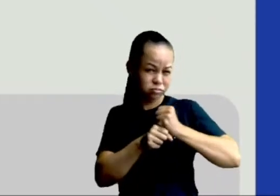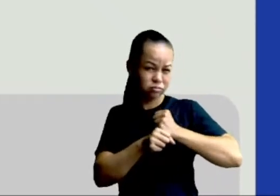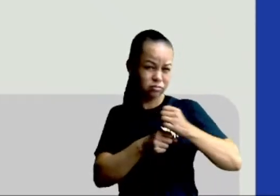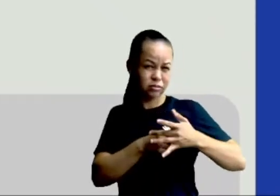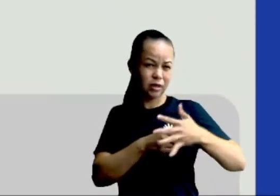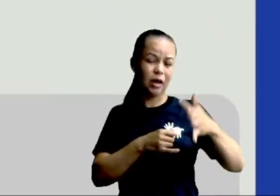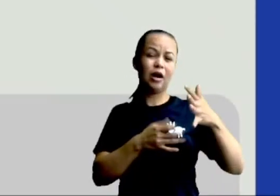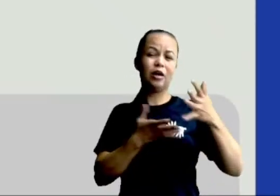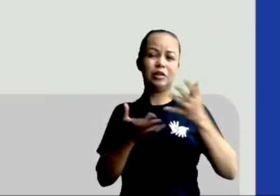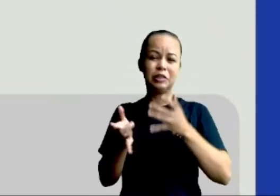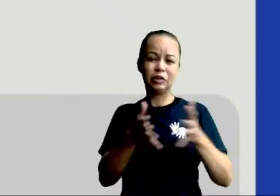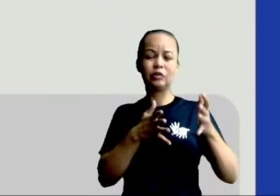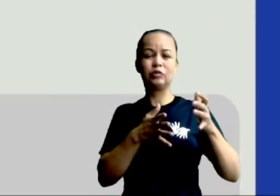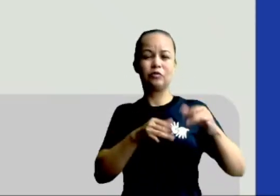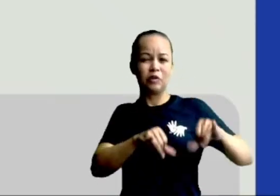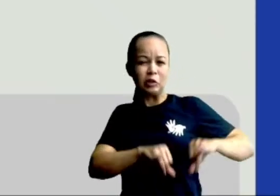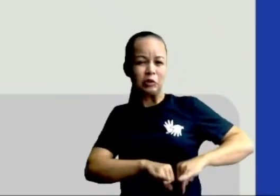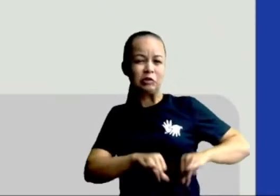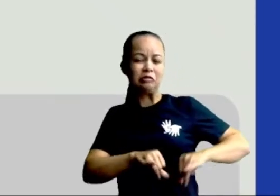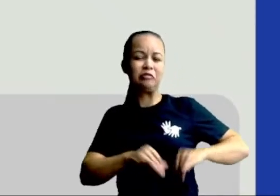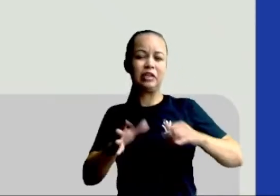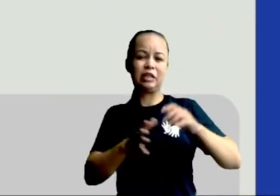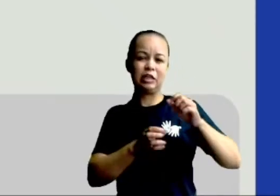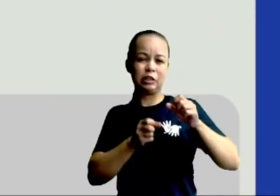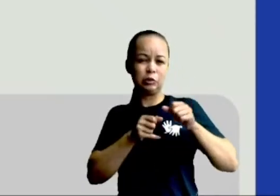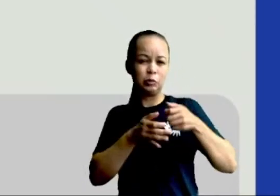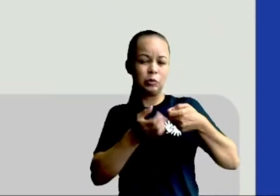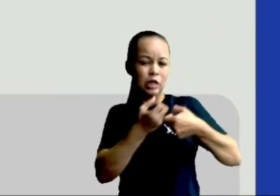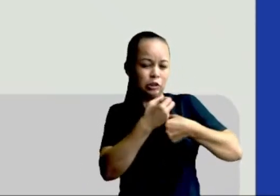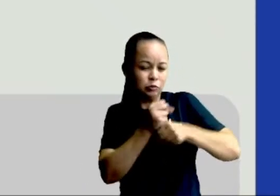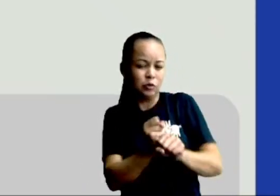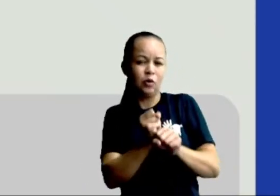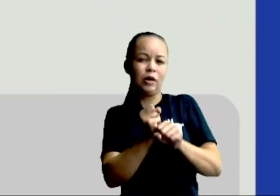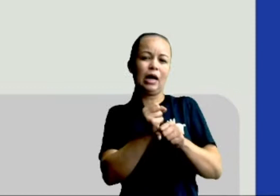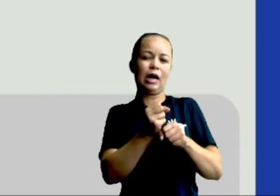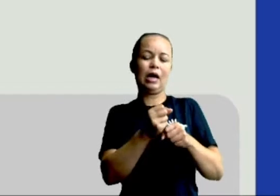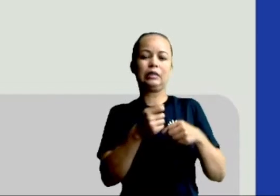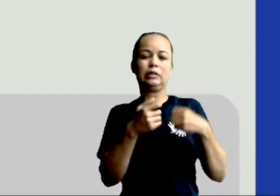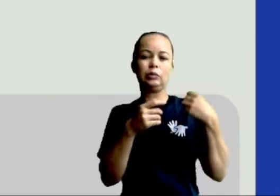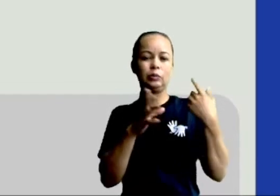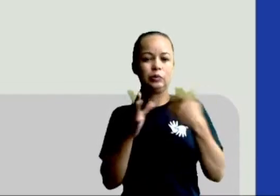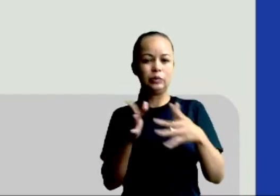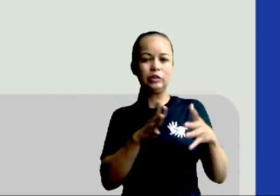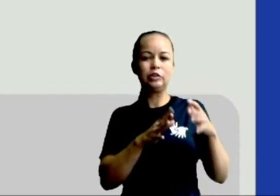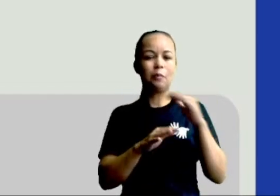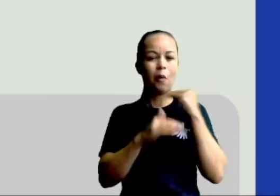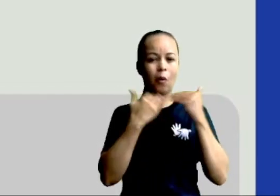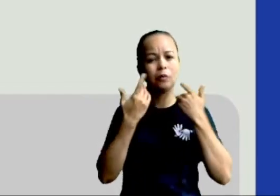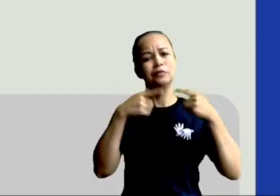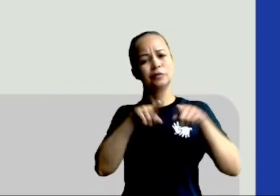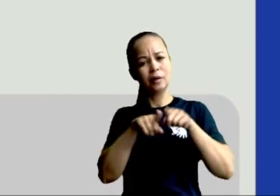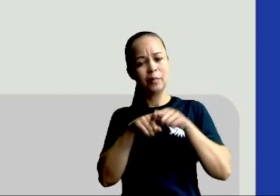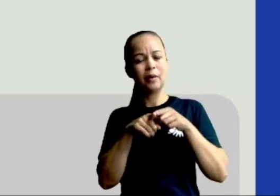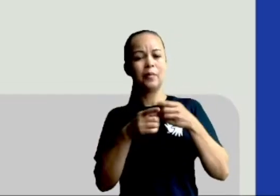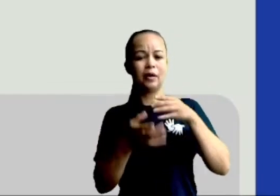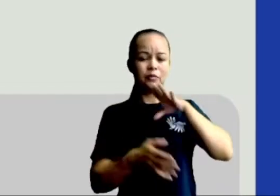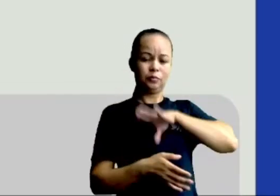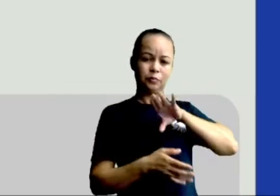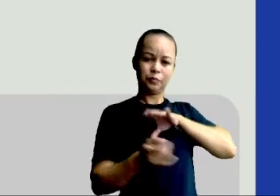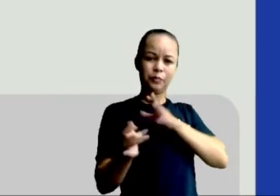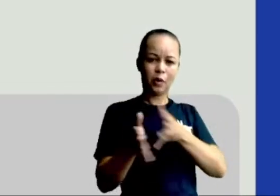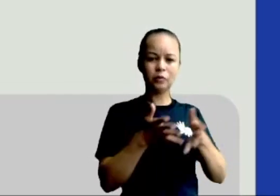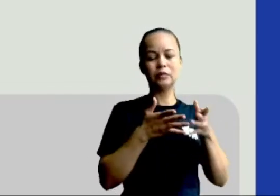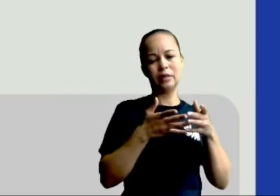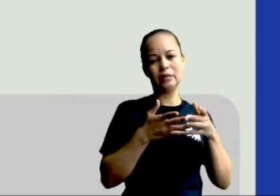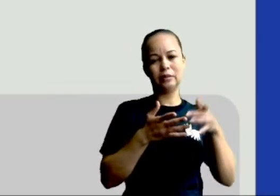os negros foram explorados, foram sacrificados para que suprissem as necessidades dos portugueses, certo? Dos